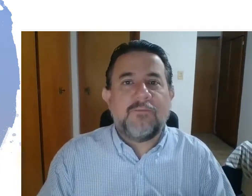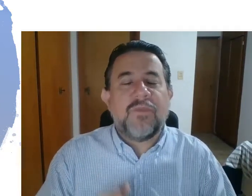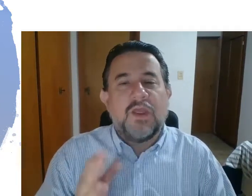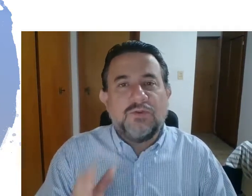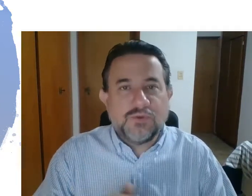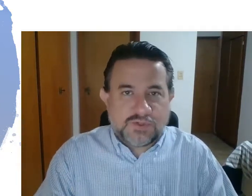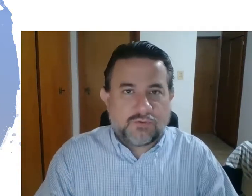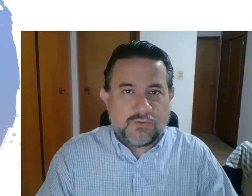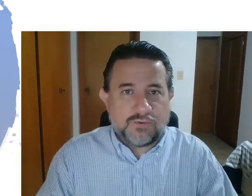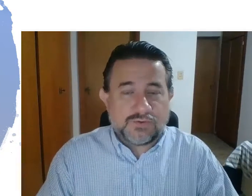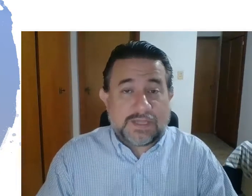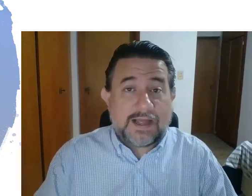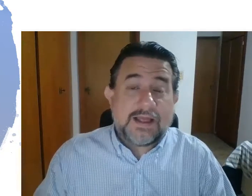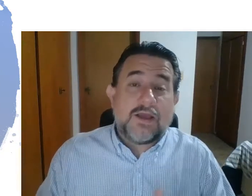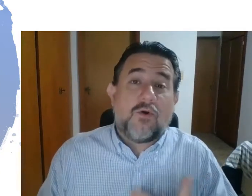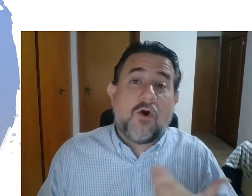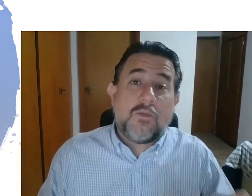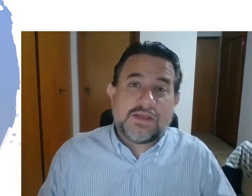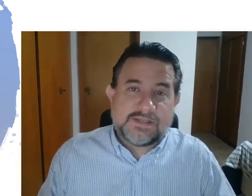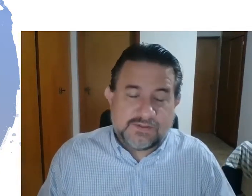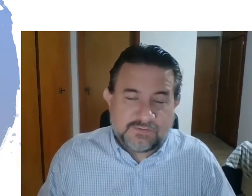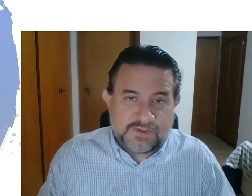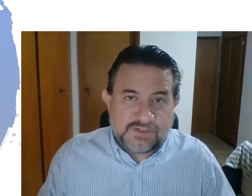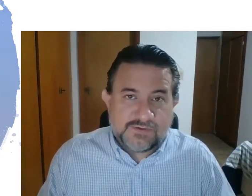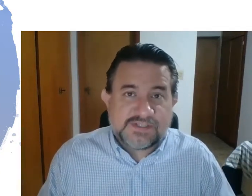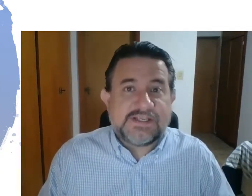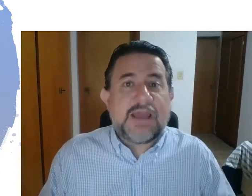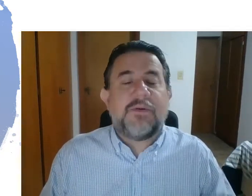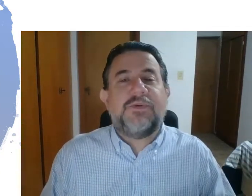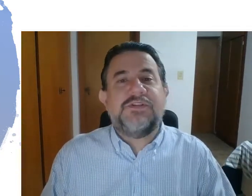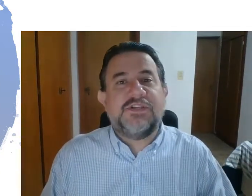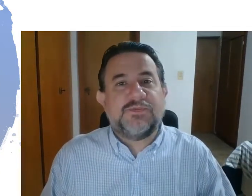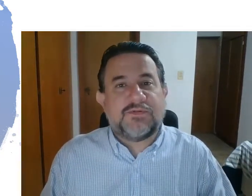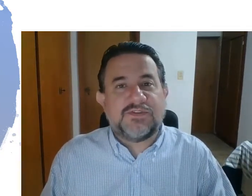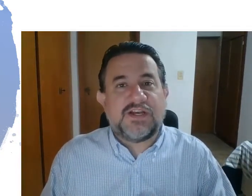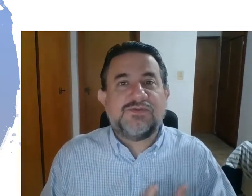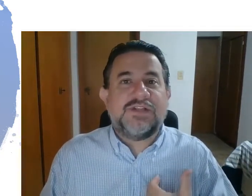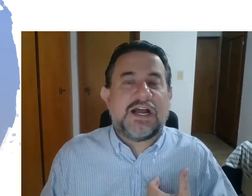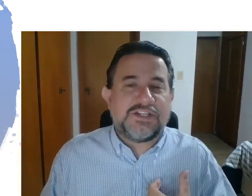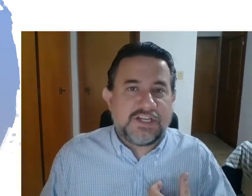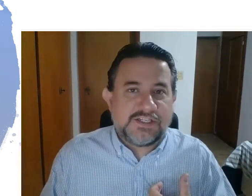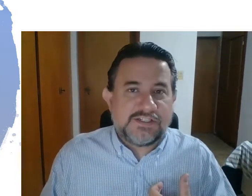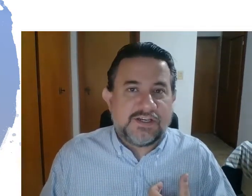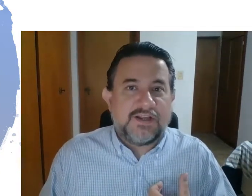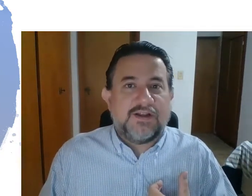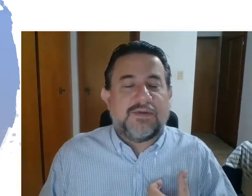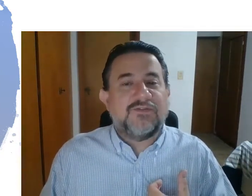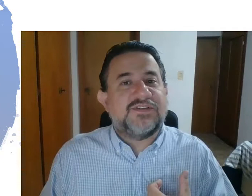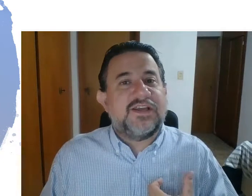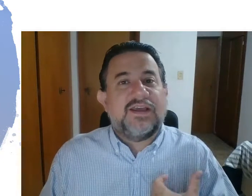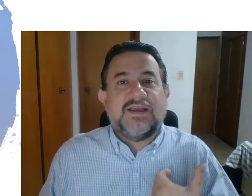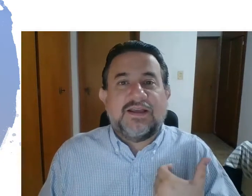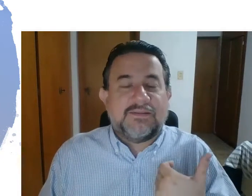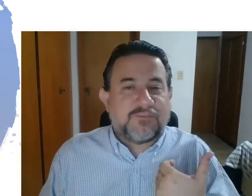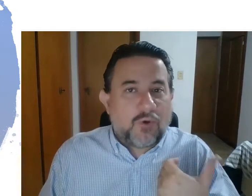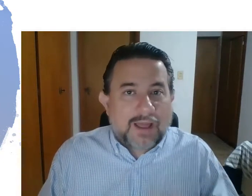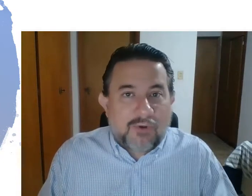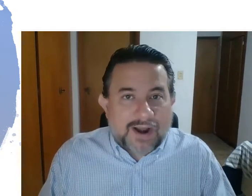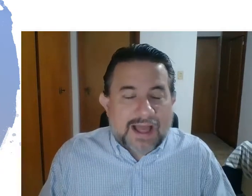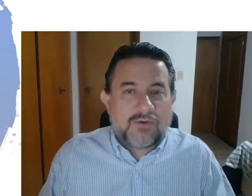cômputo geral do seu concurso, tá? Começando o vídeo, sempre pedindo para você ajudar a gente, para